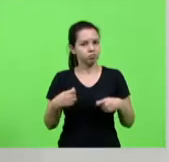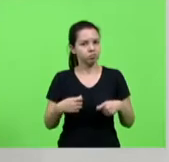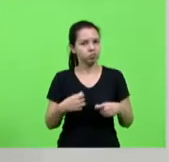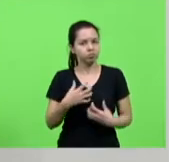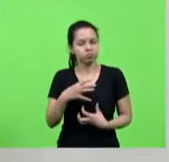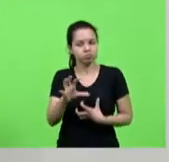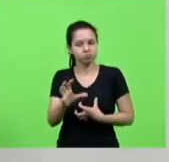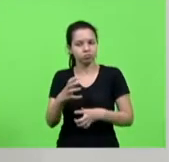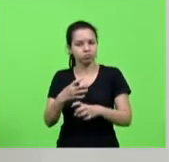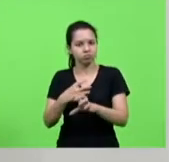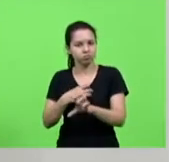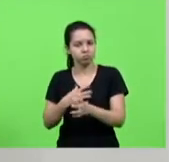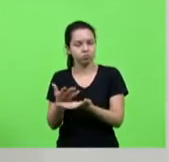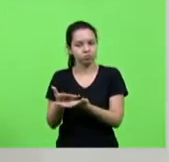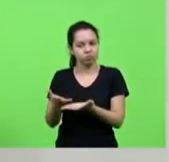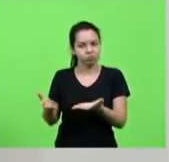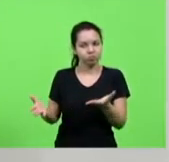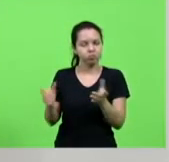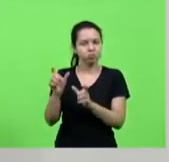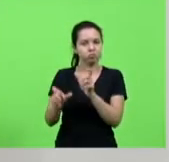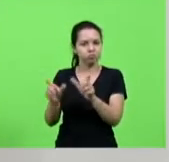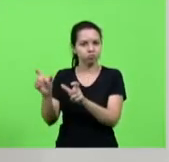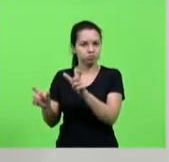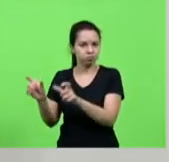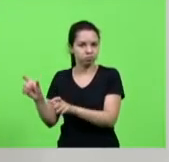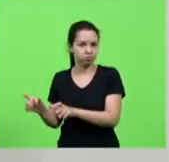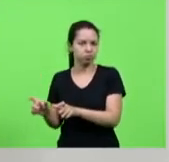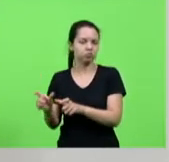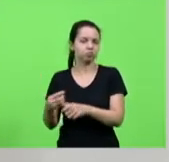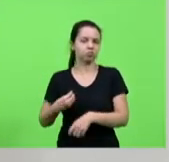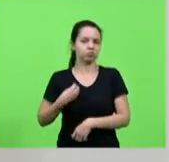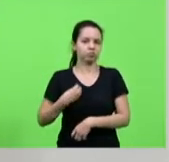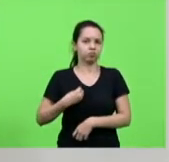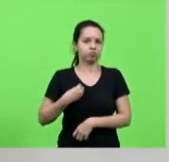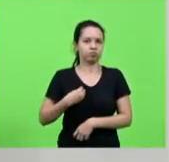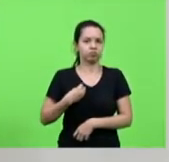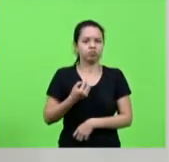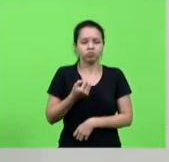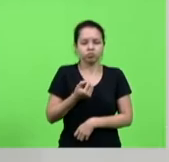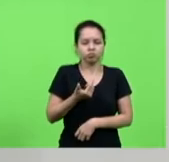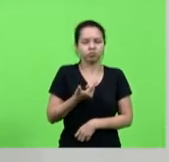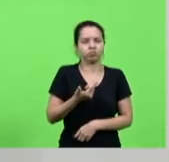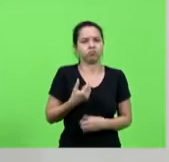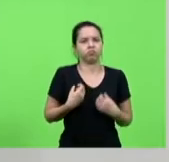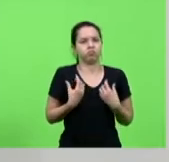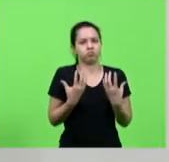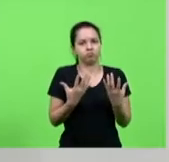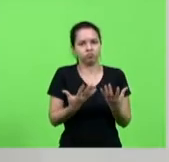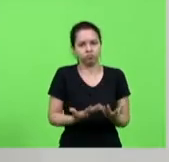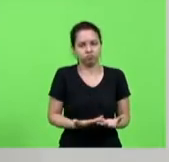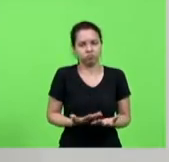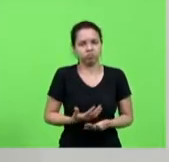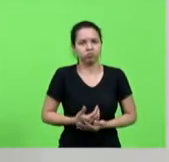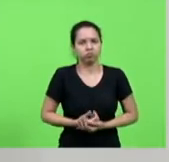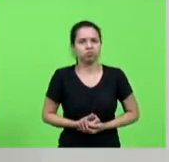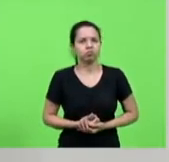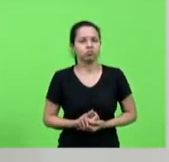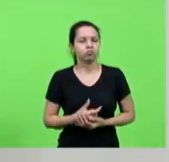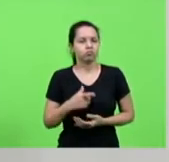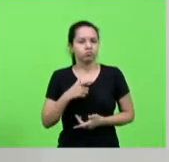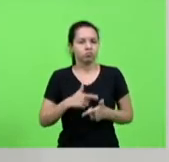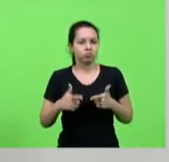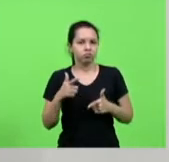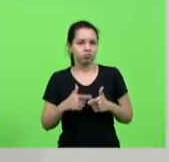a essas pessoas que estão dando praticamente a vida, passam questões graves, seja dentro da sua